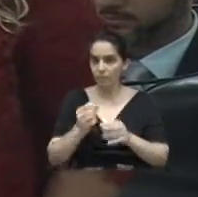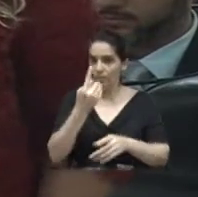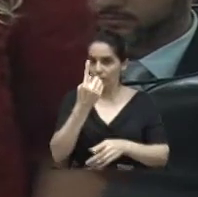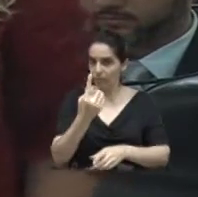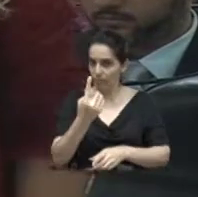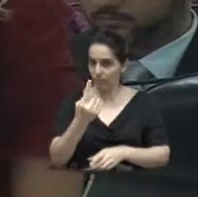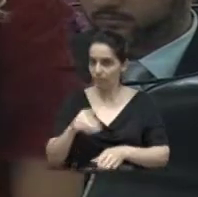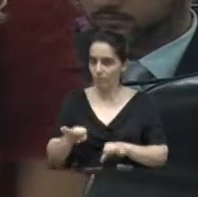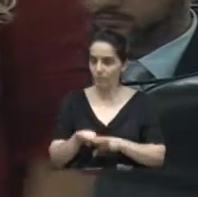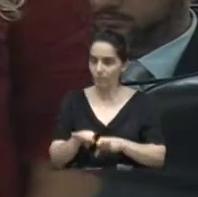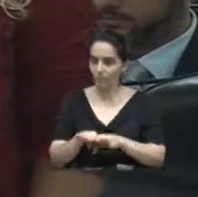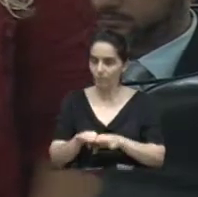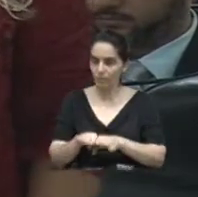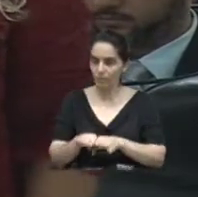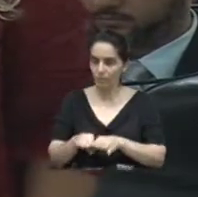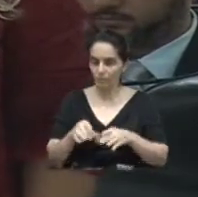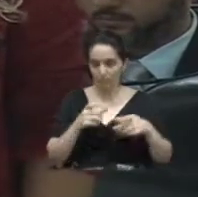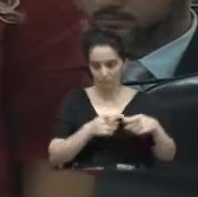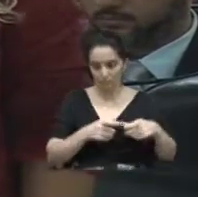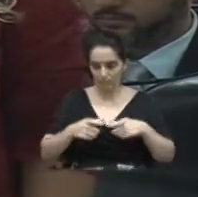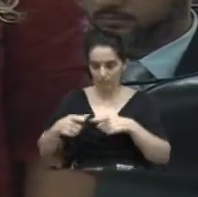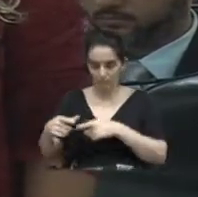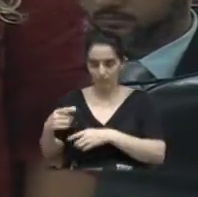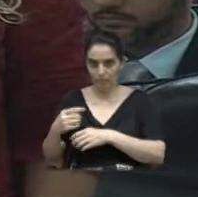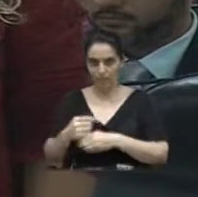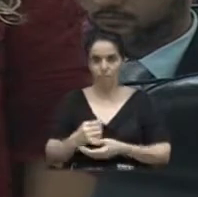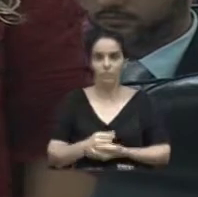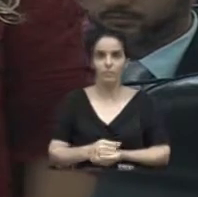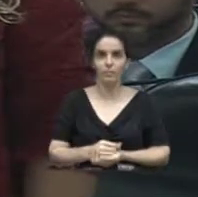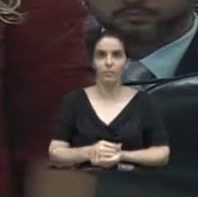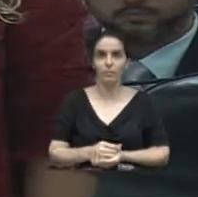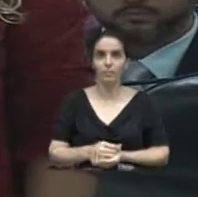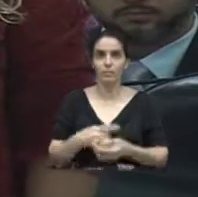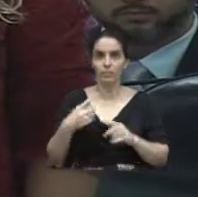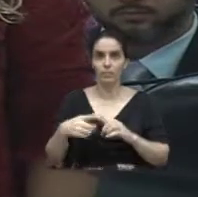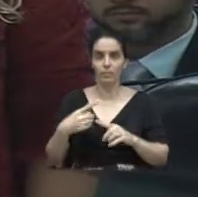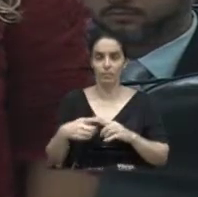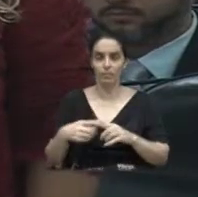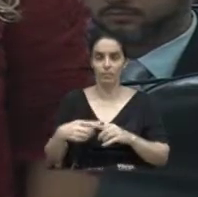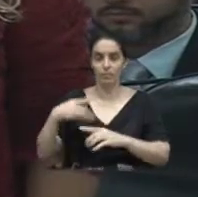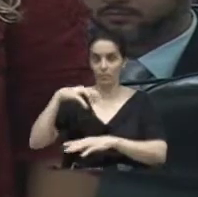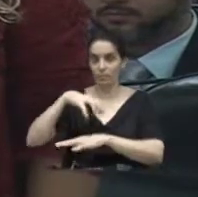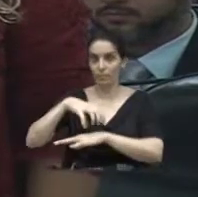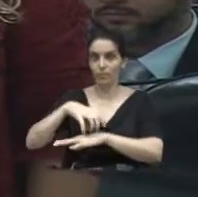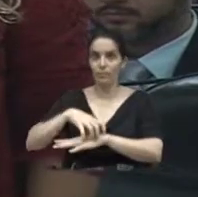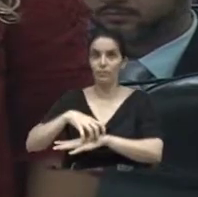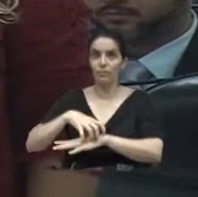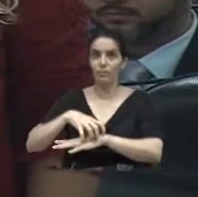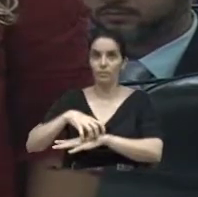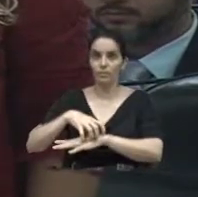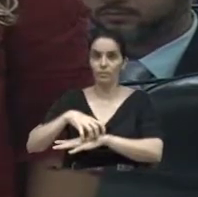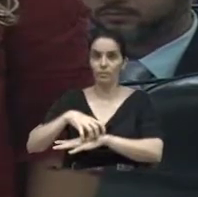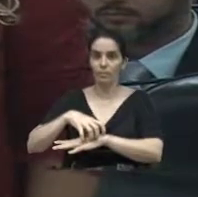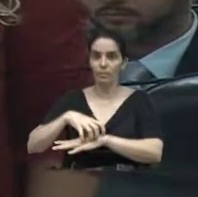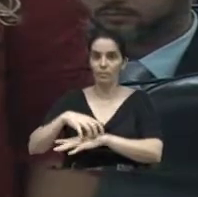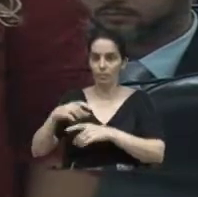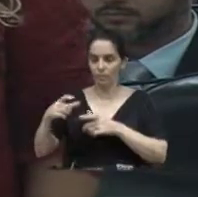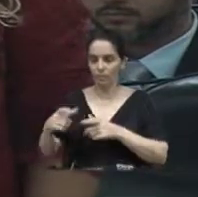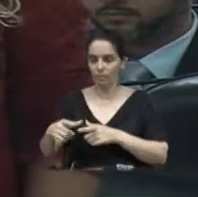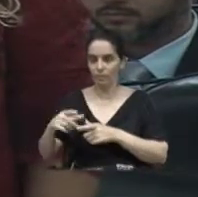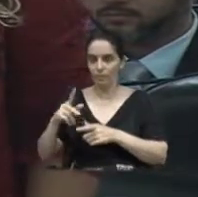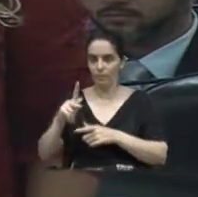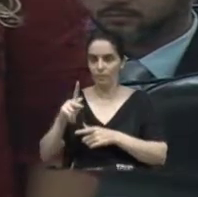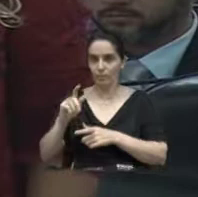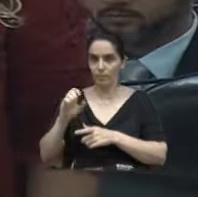região, até porque o posto lá do Jardim Kelly, ele